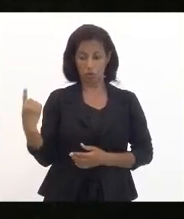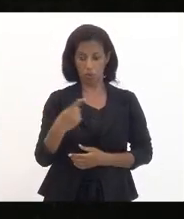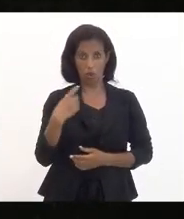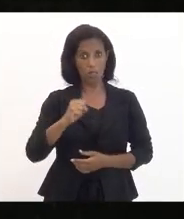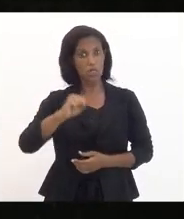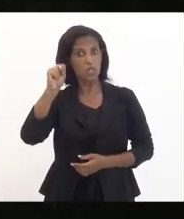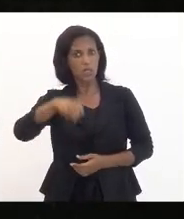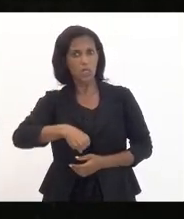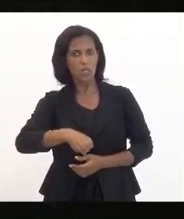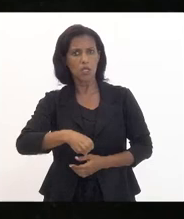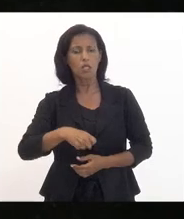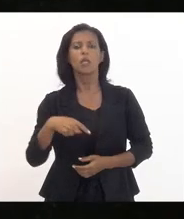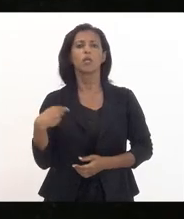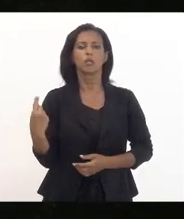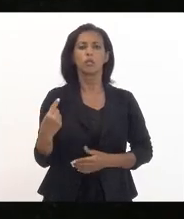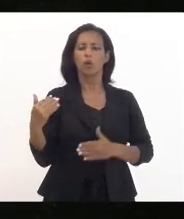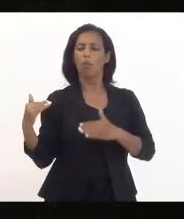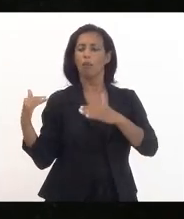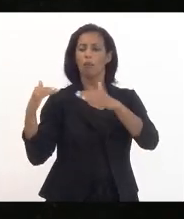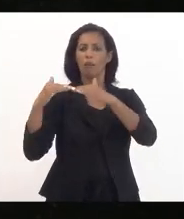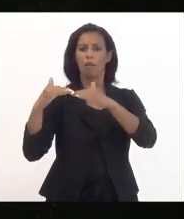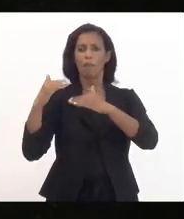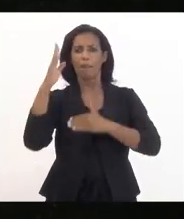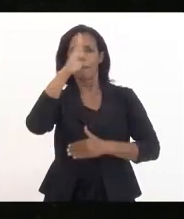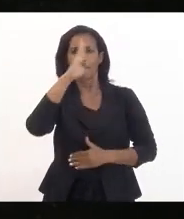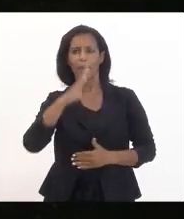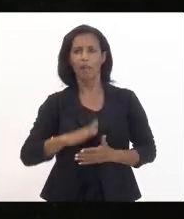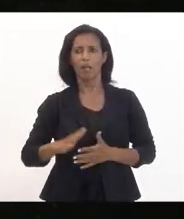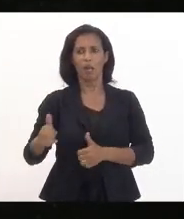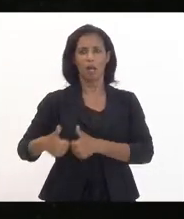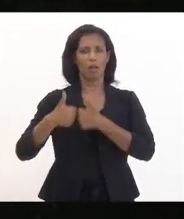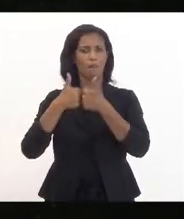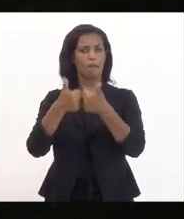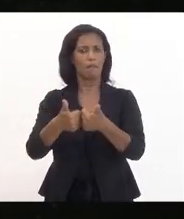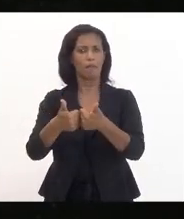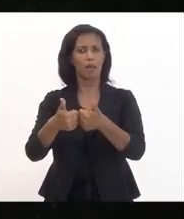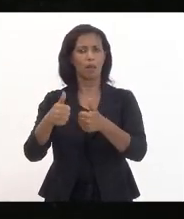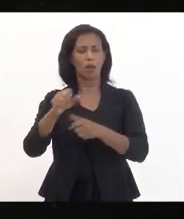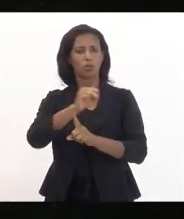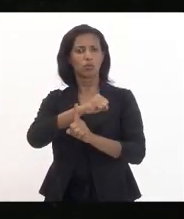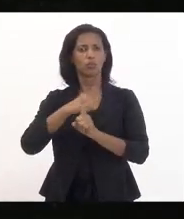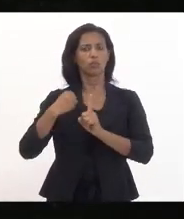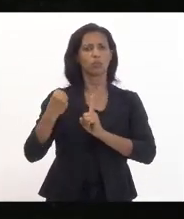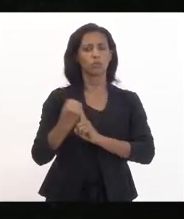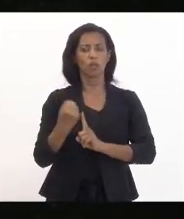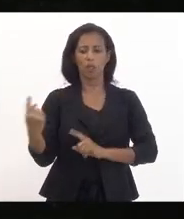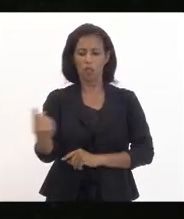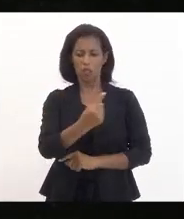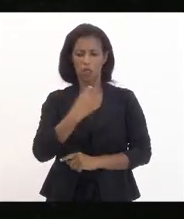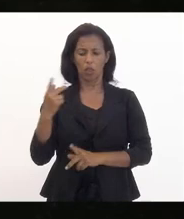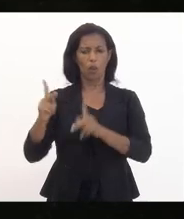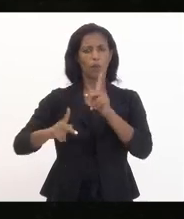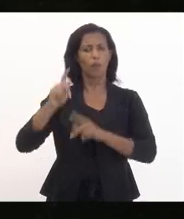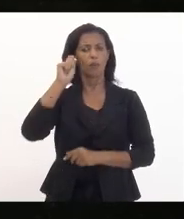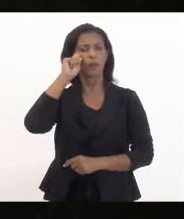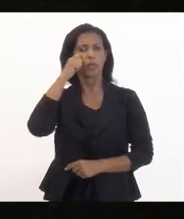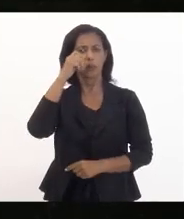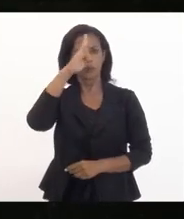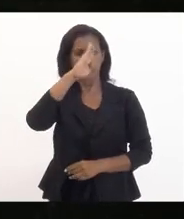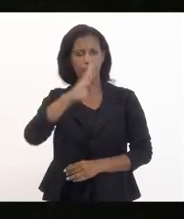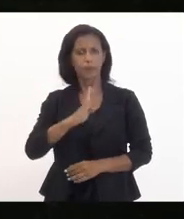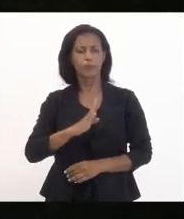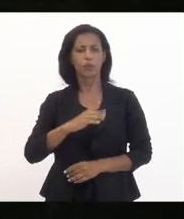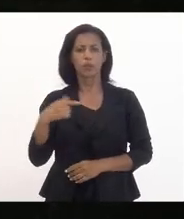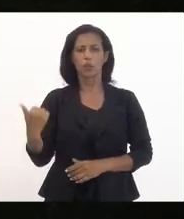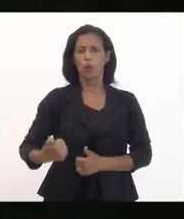sim, somos a elite brasileira. A elite é o melhor de uma sociedade. E nós, o povo negro brasileiro,